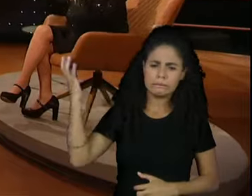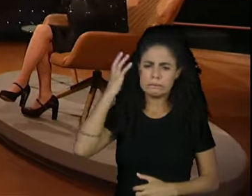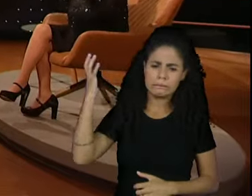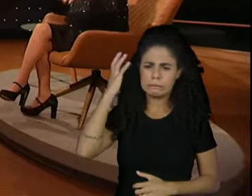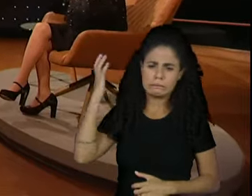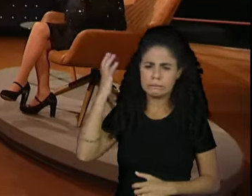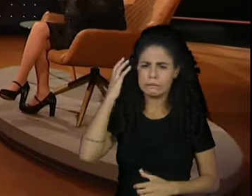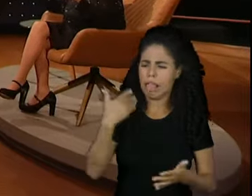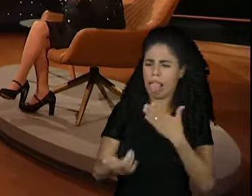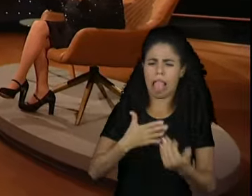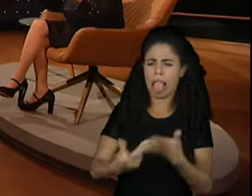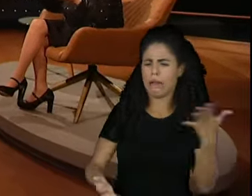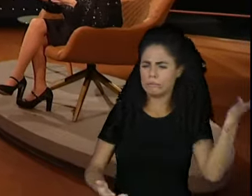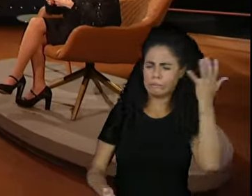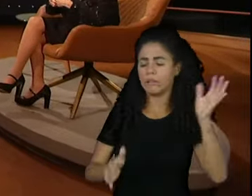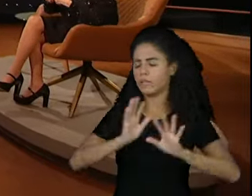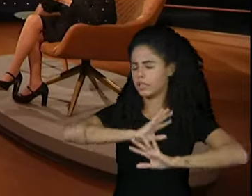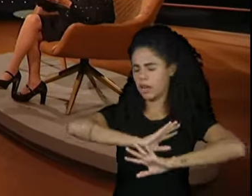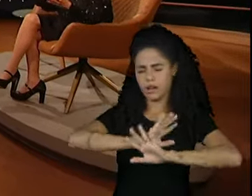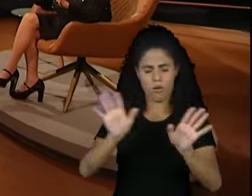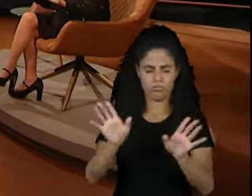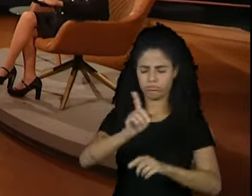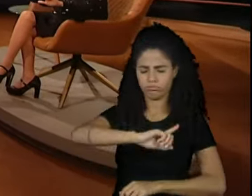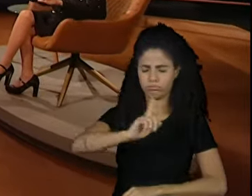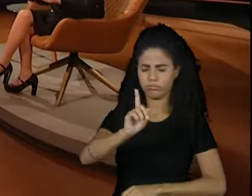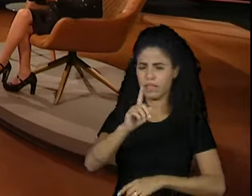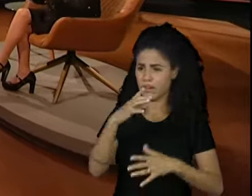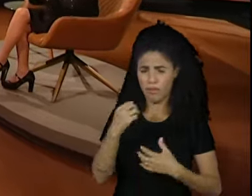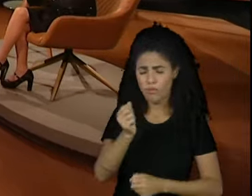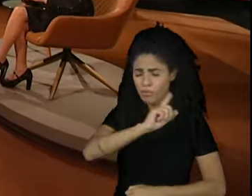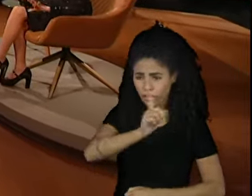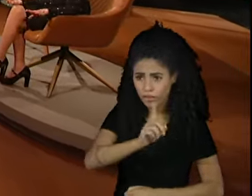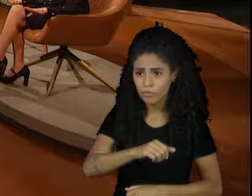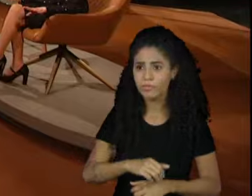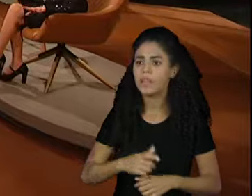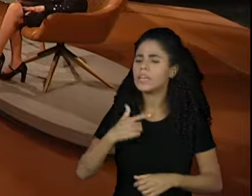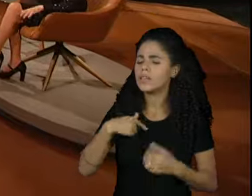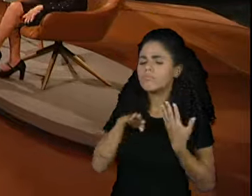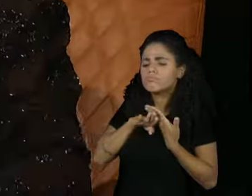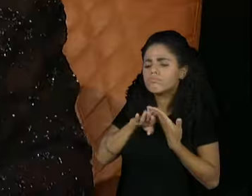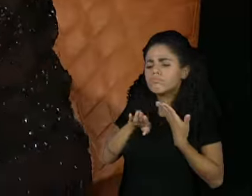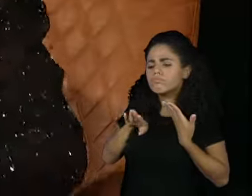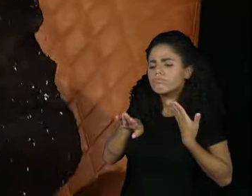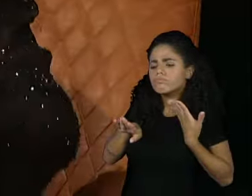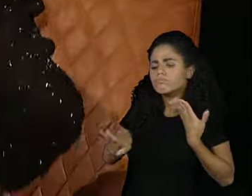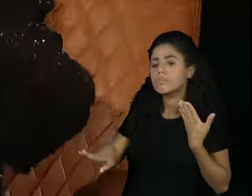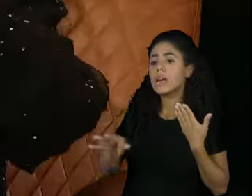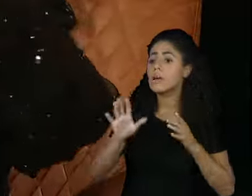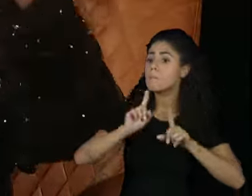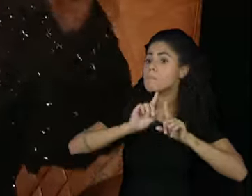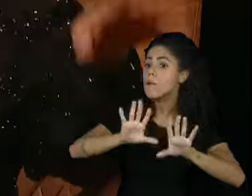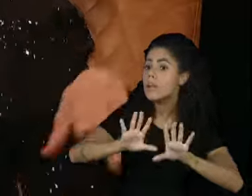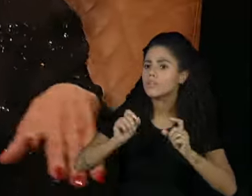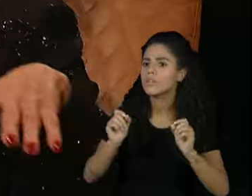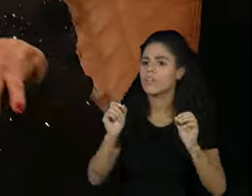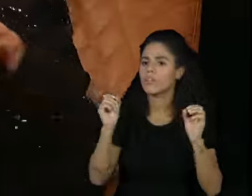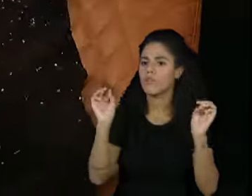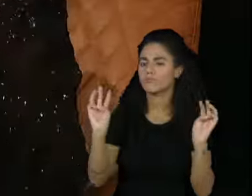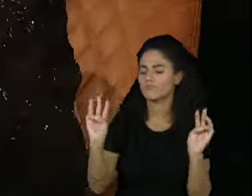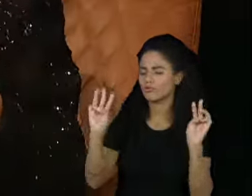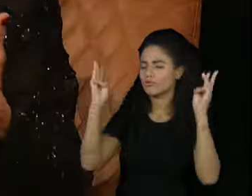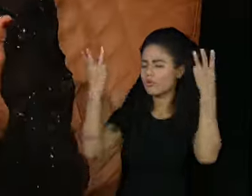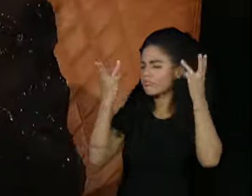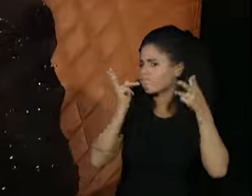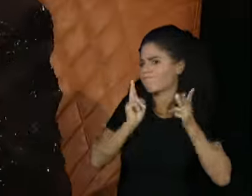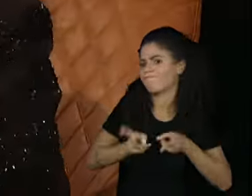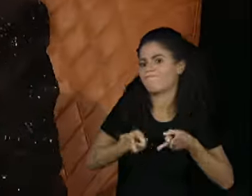coisa. E aí eu fiquei meio afastada de disco. Mas eu fazia os shows aqui, o outro ali.